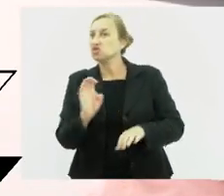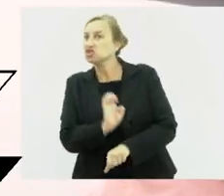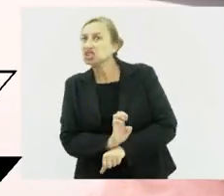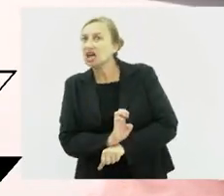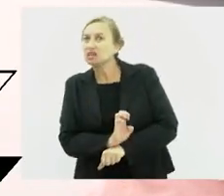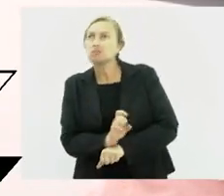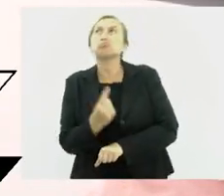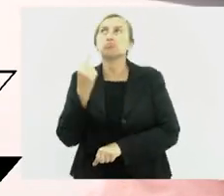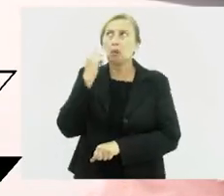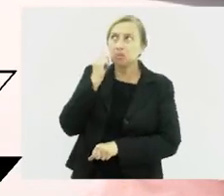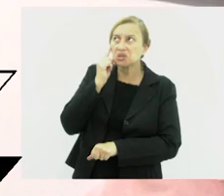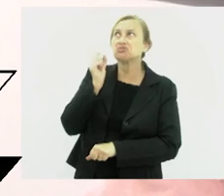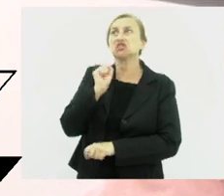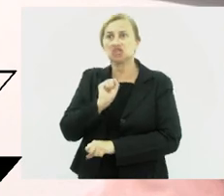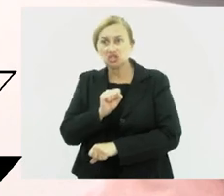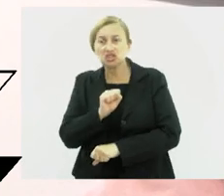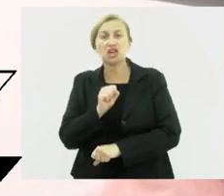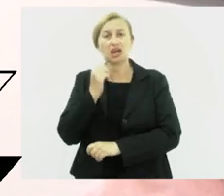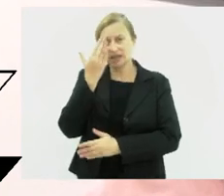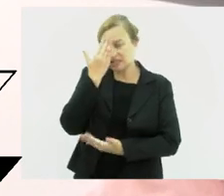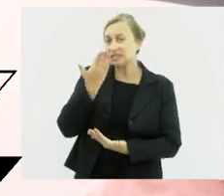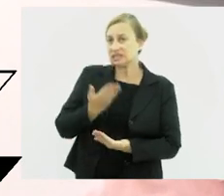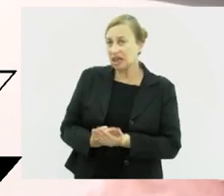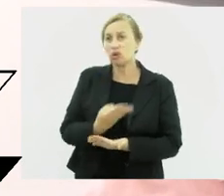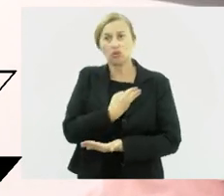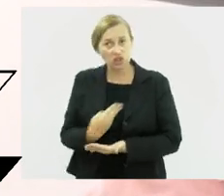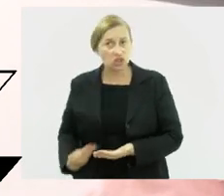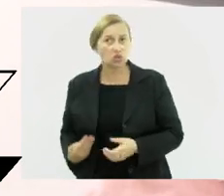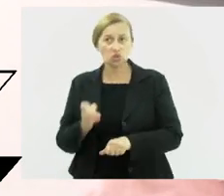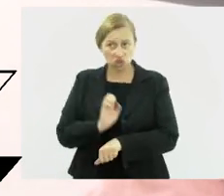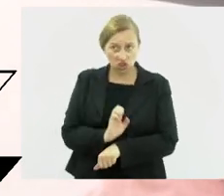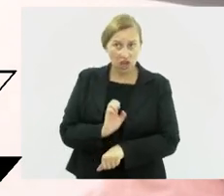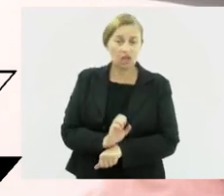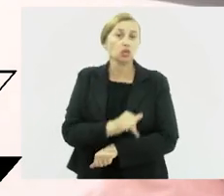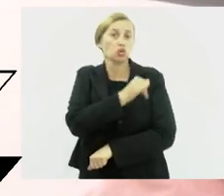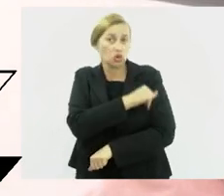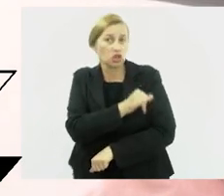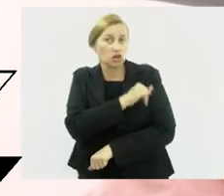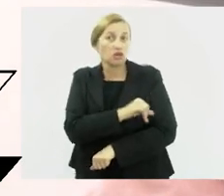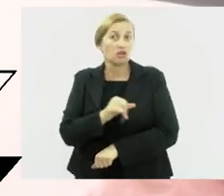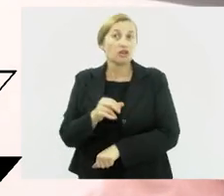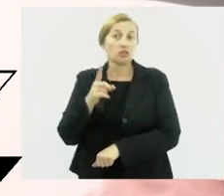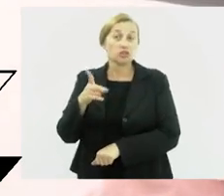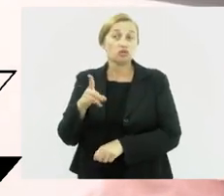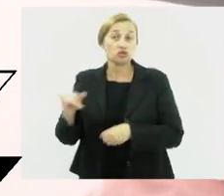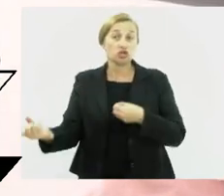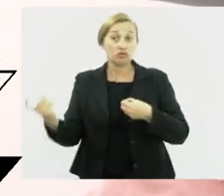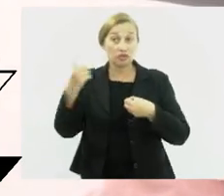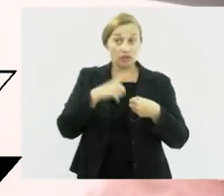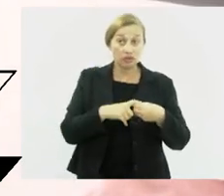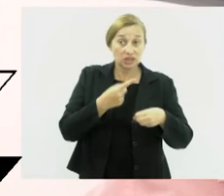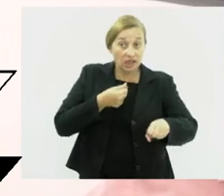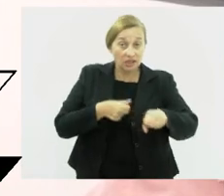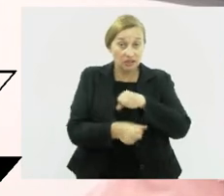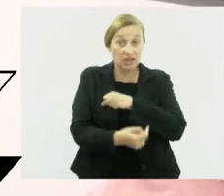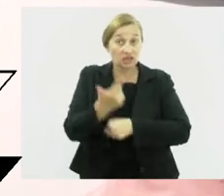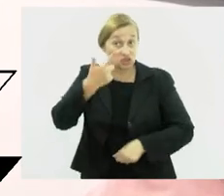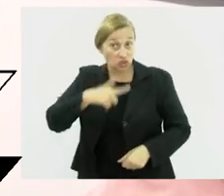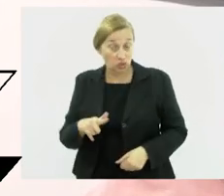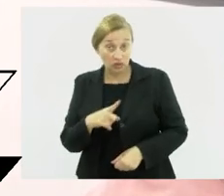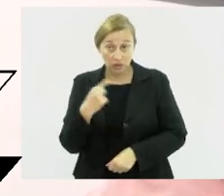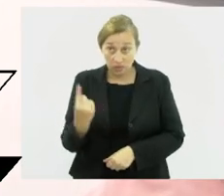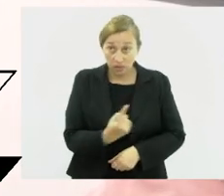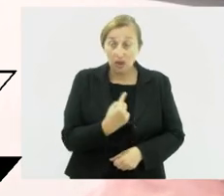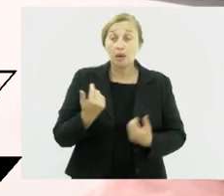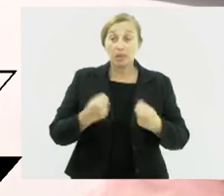Eu penso que sim. Quero acreditar que o governo do Estado do Rio um dia vai voltar a ser pungente financeiramente de novo. A gente